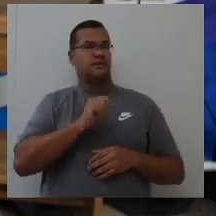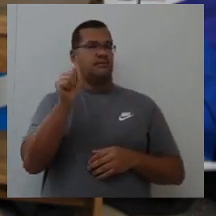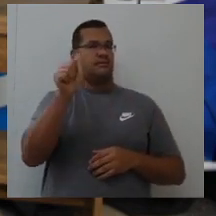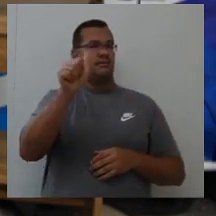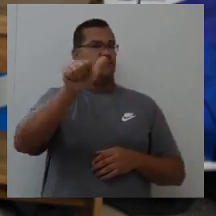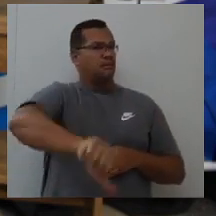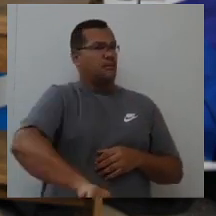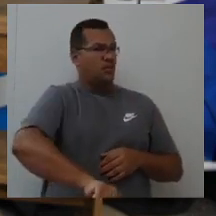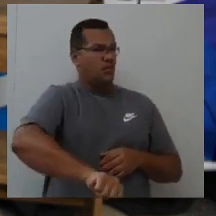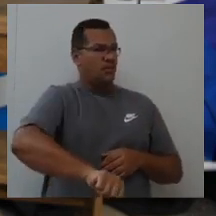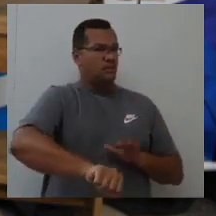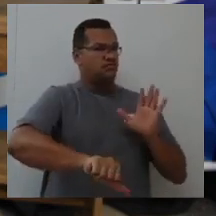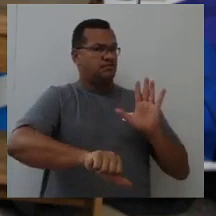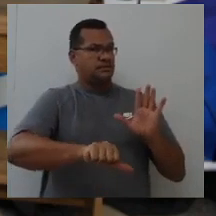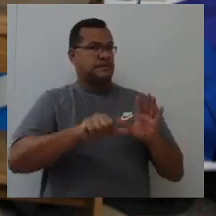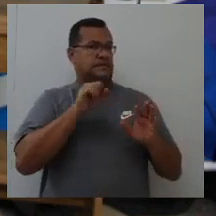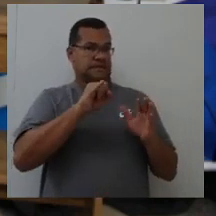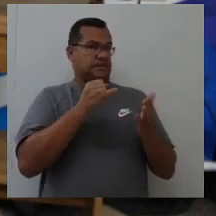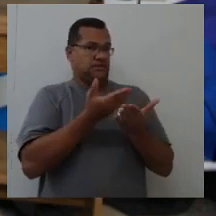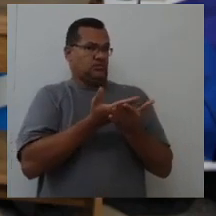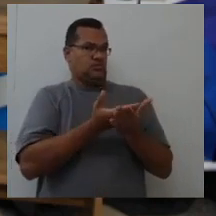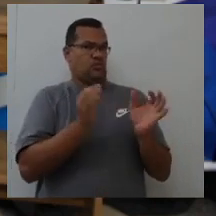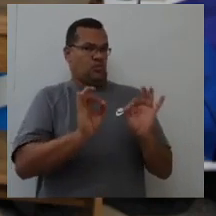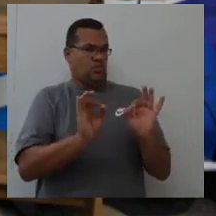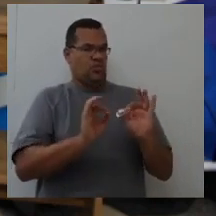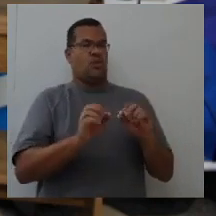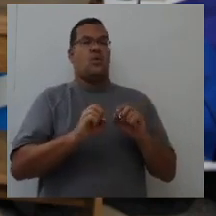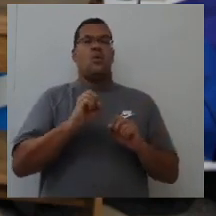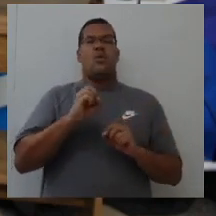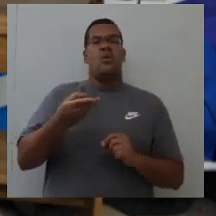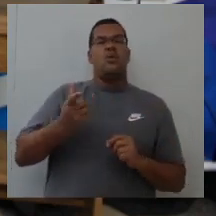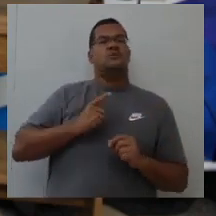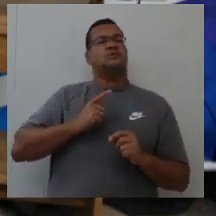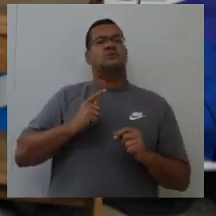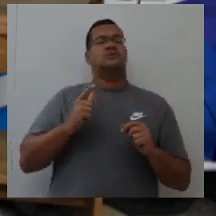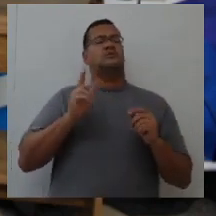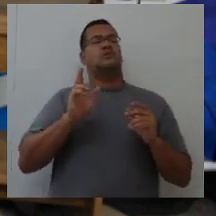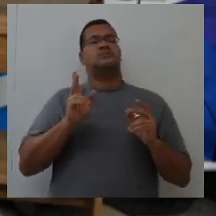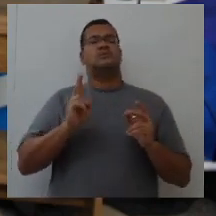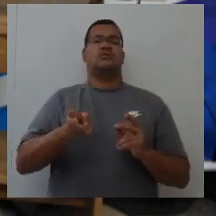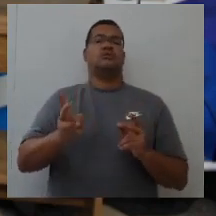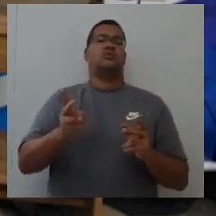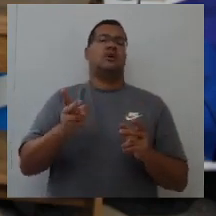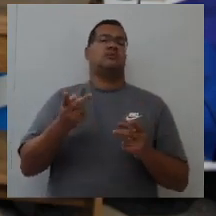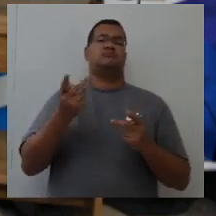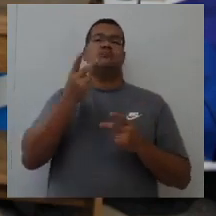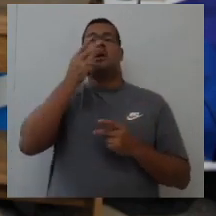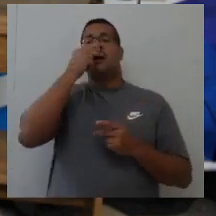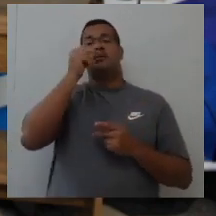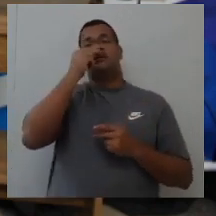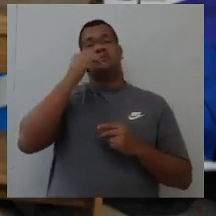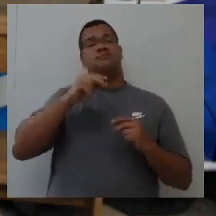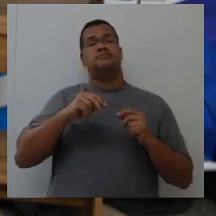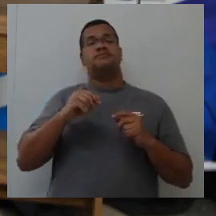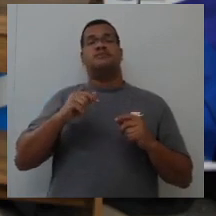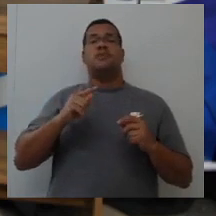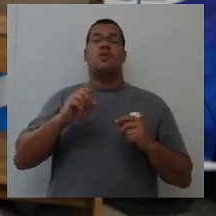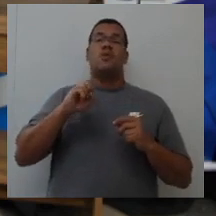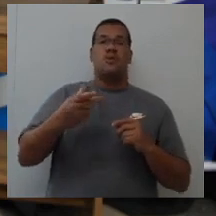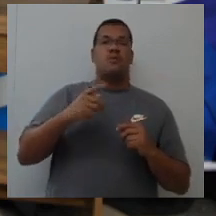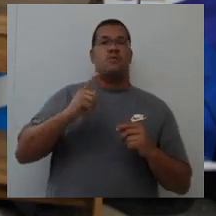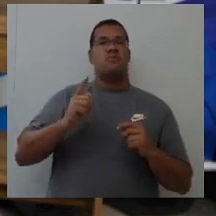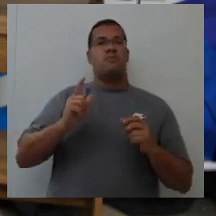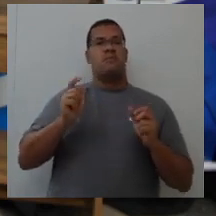pior do que estava se não estudar, ou você pode ficar do mesmo jeito, ou você pode sair